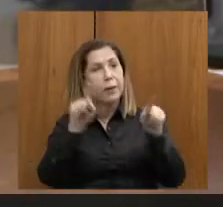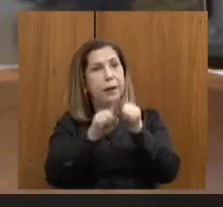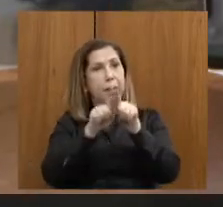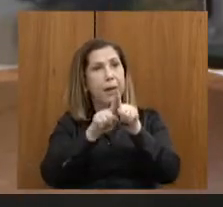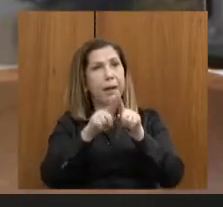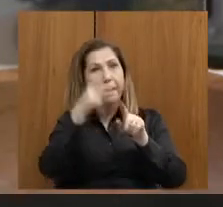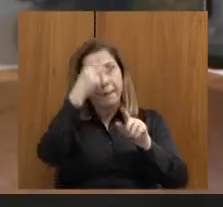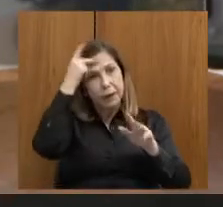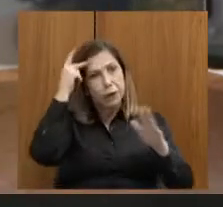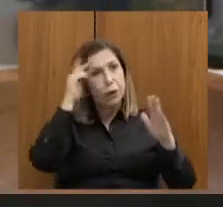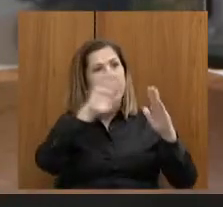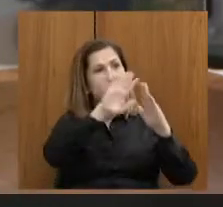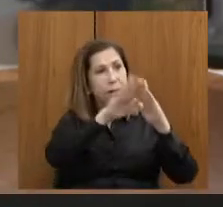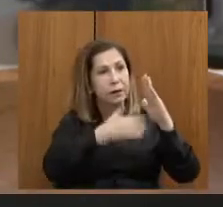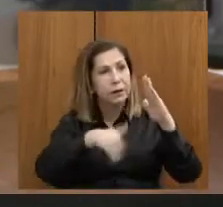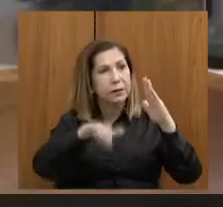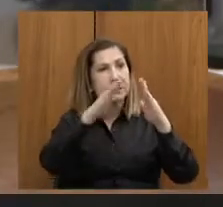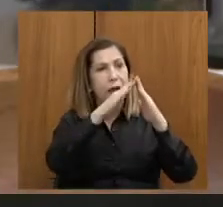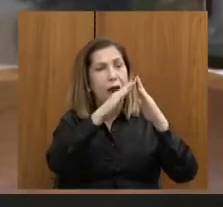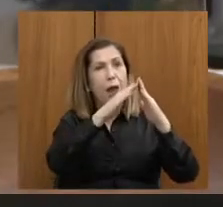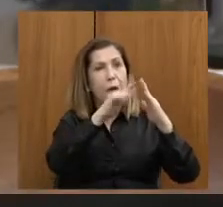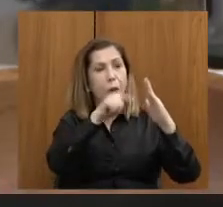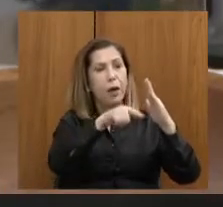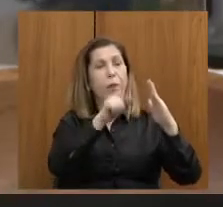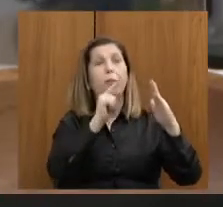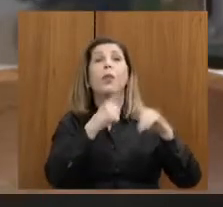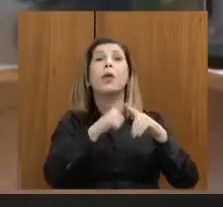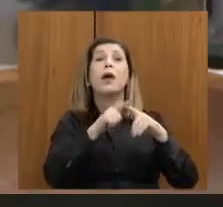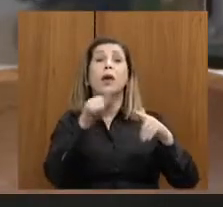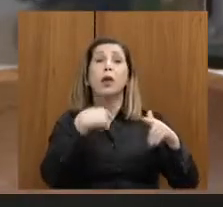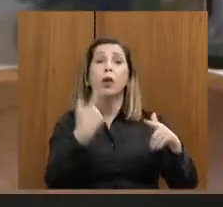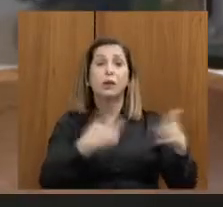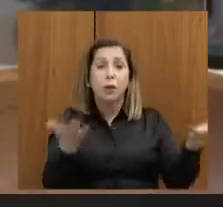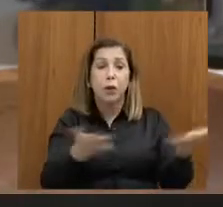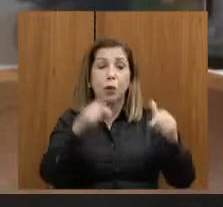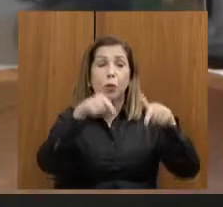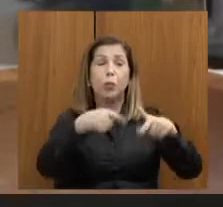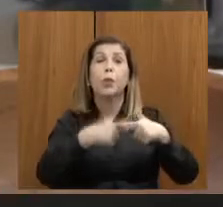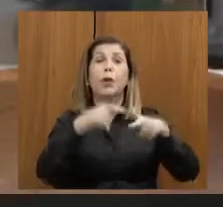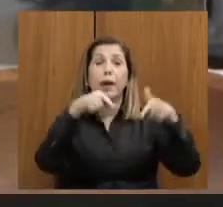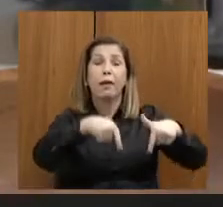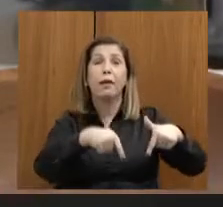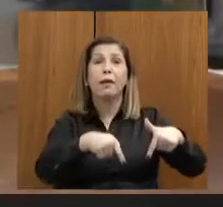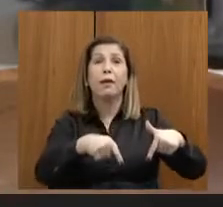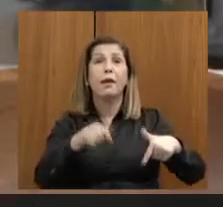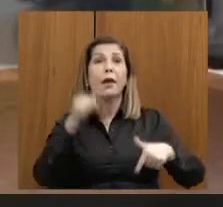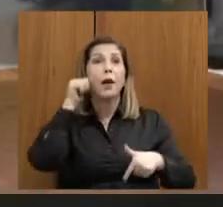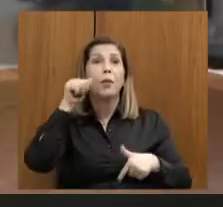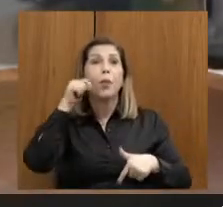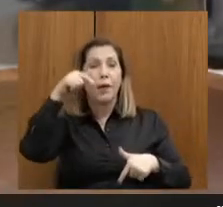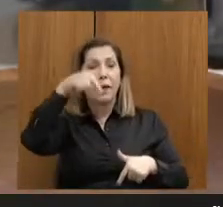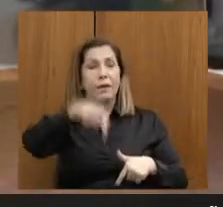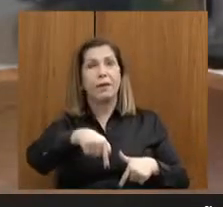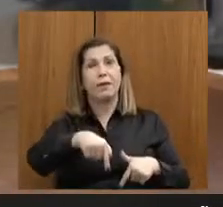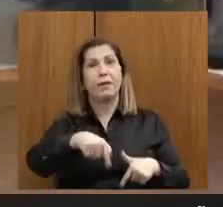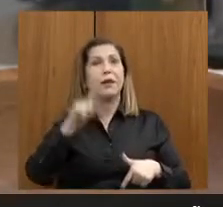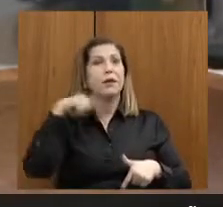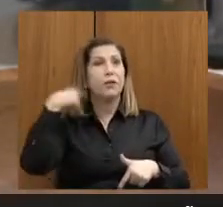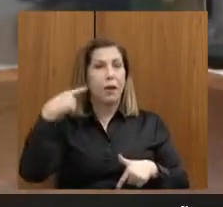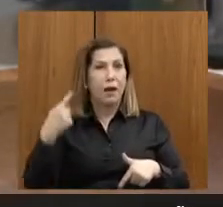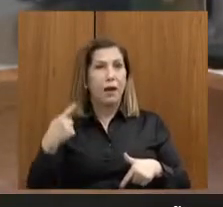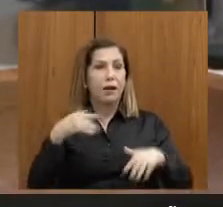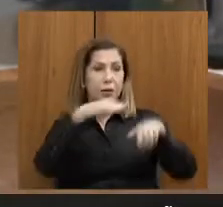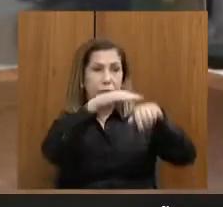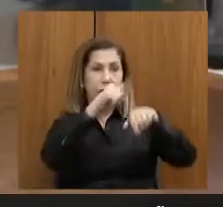terreiro É porque tem uma mulher lá é uma mulher preta porque foi desocupado esse lugar a gente